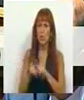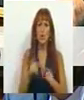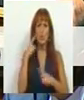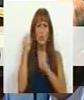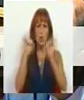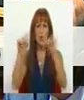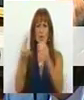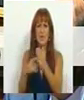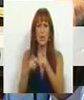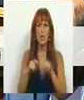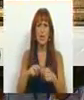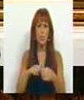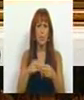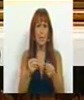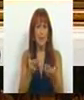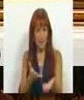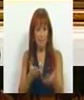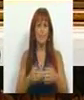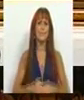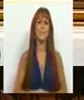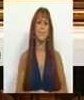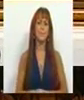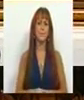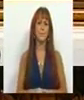consensos necessários para a resolução do problema.